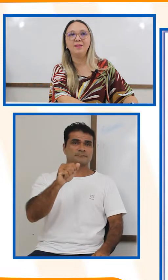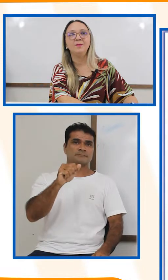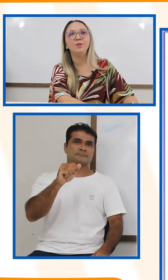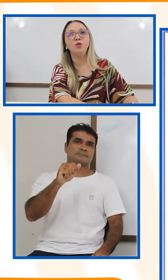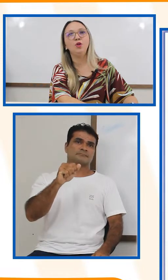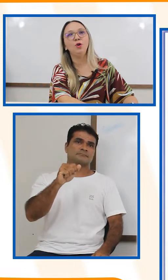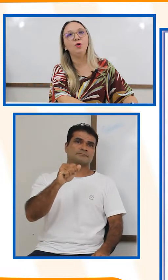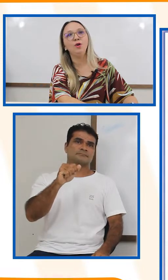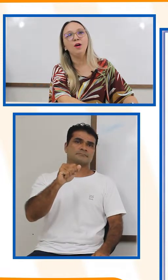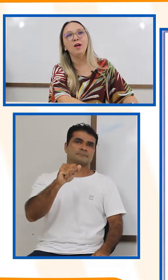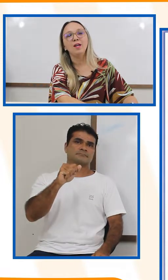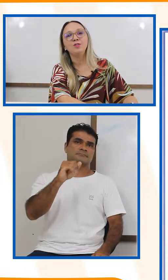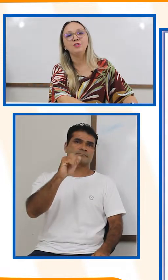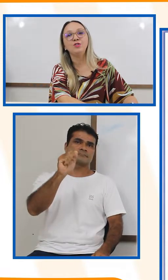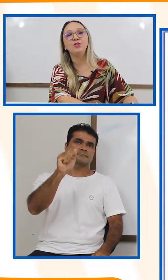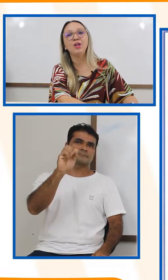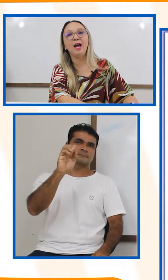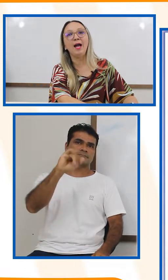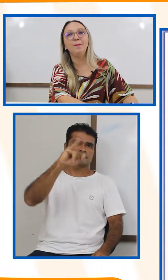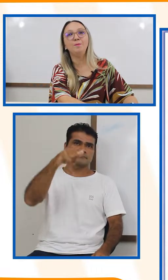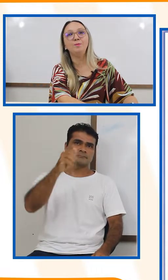jantar do